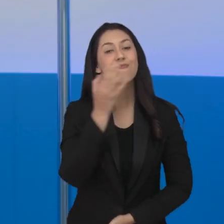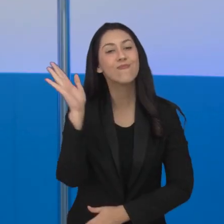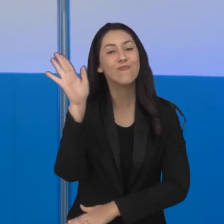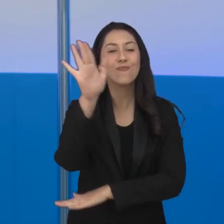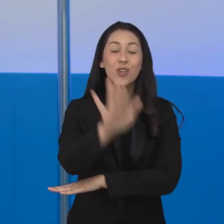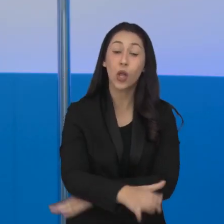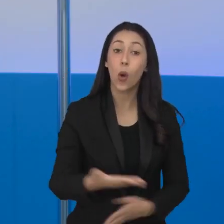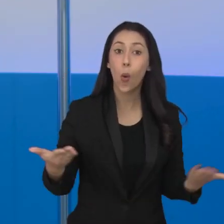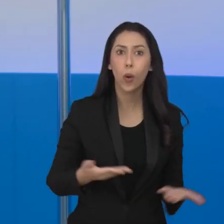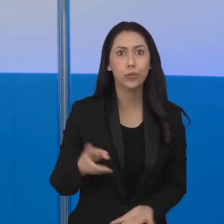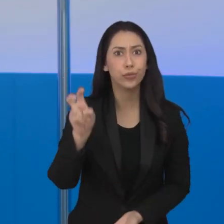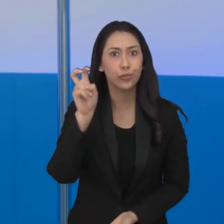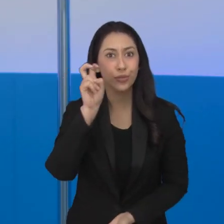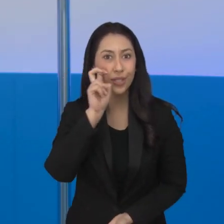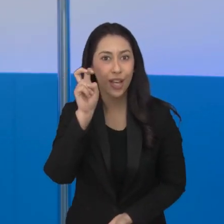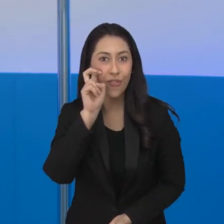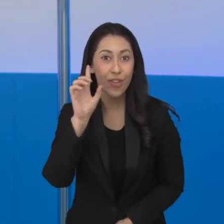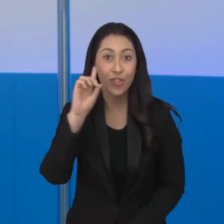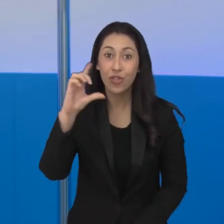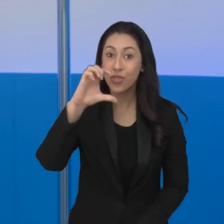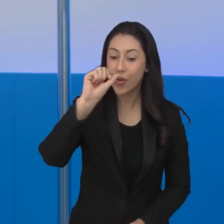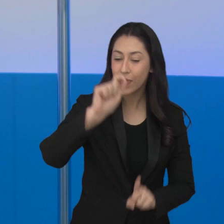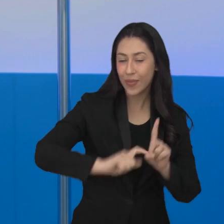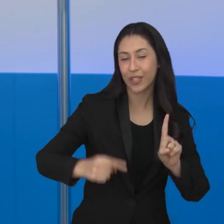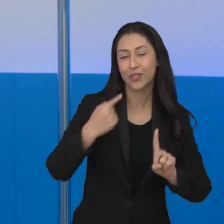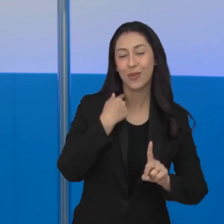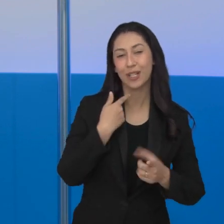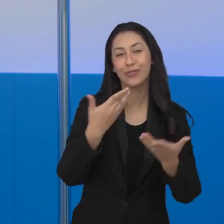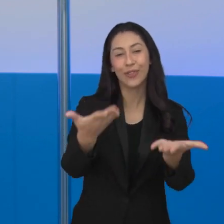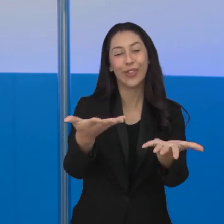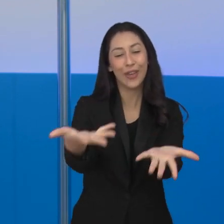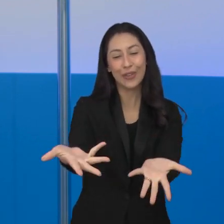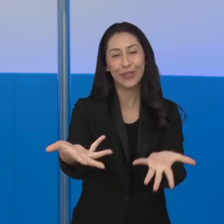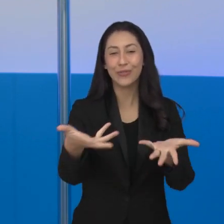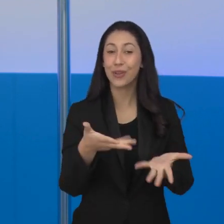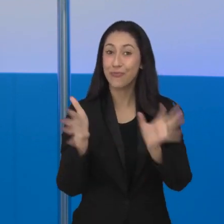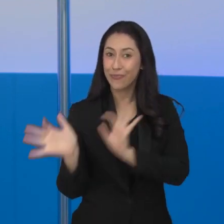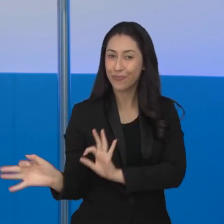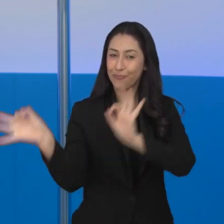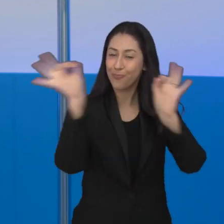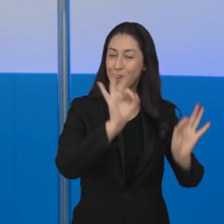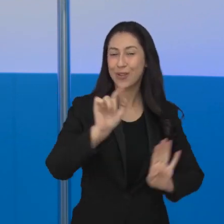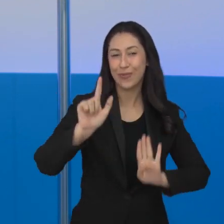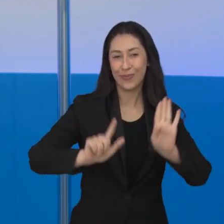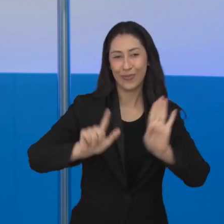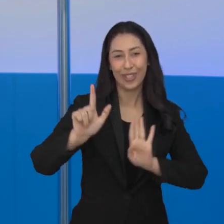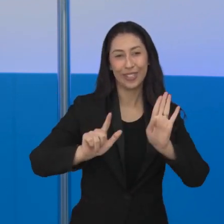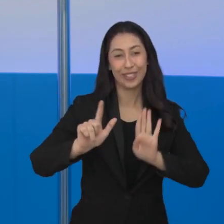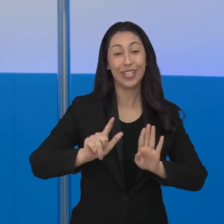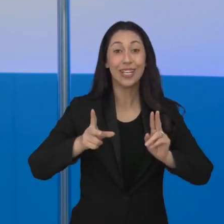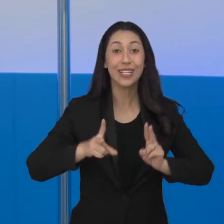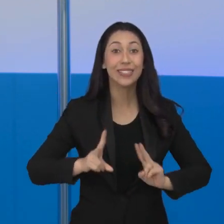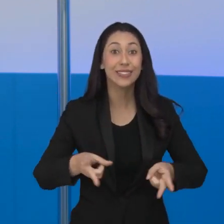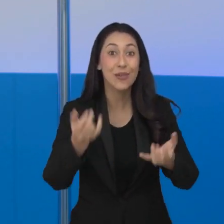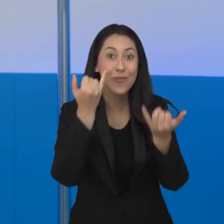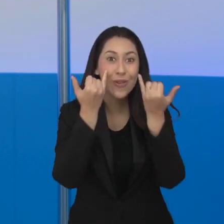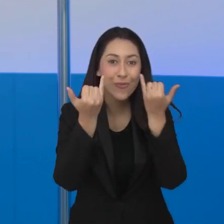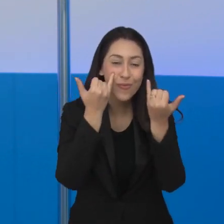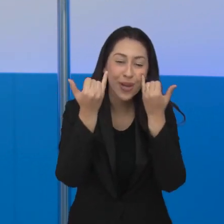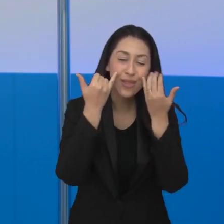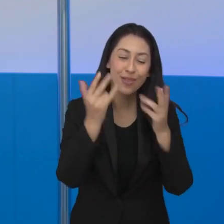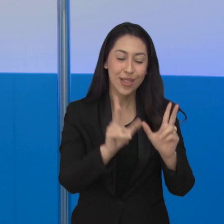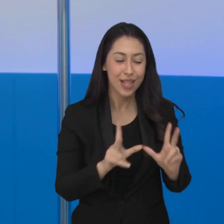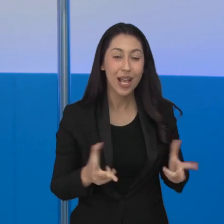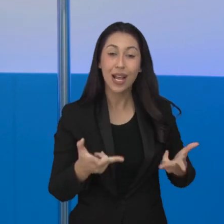Muito boa tarde, hoje é quinta-feira, dia 9 de maio, e você, o nosso convidado para acompanhar o Boletim Legislativo, sempre com muita